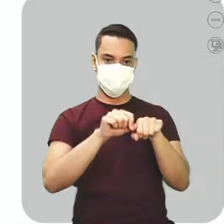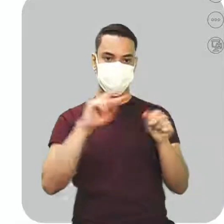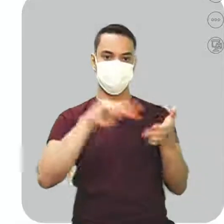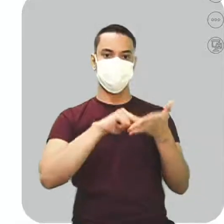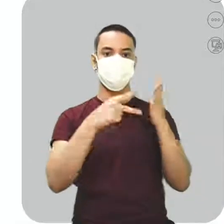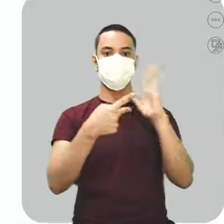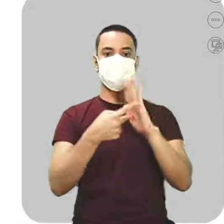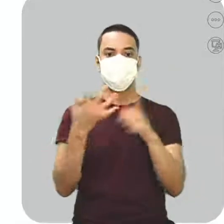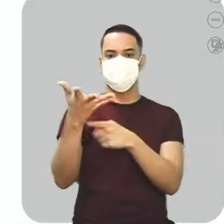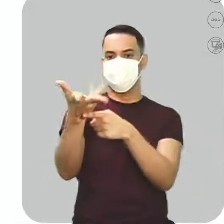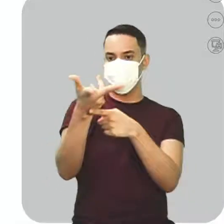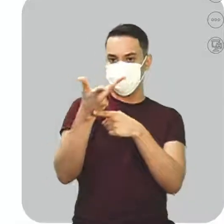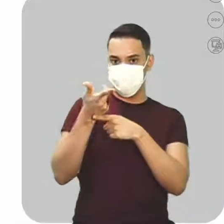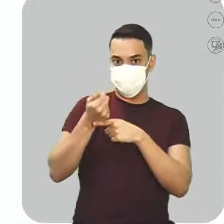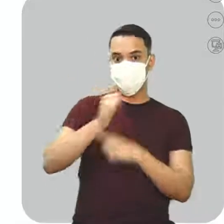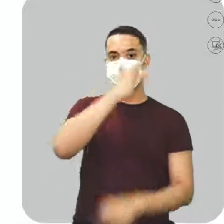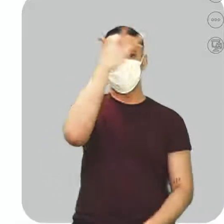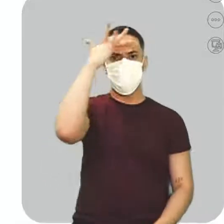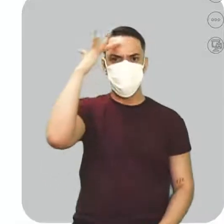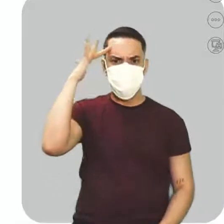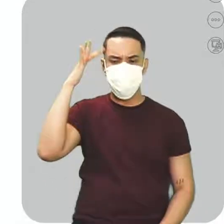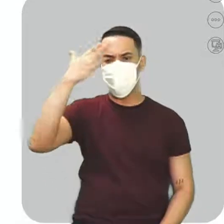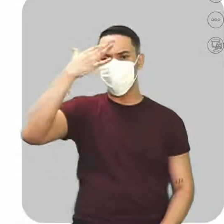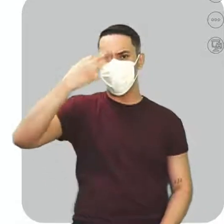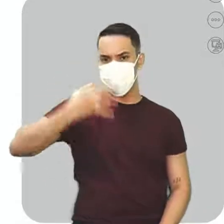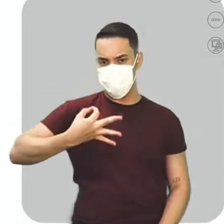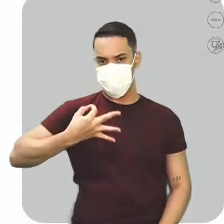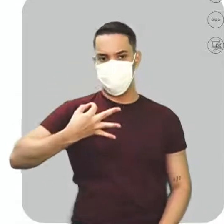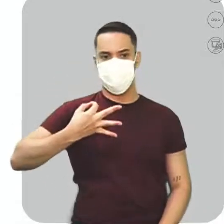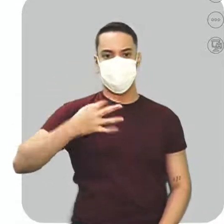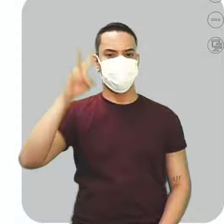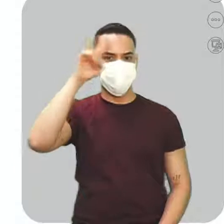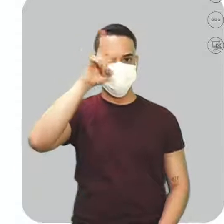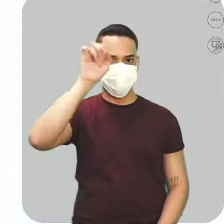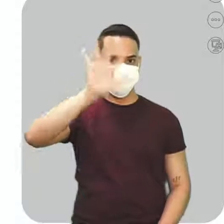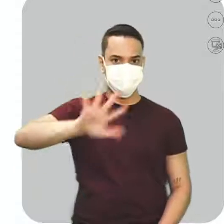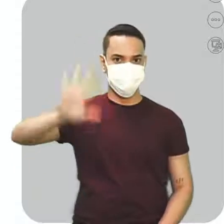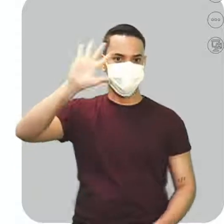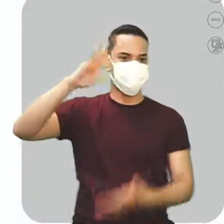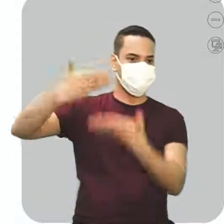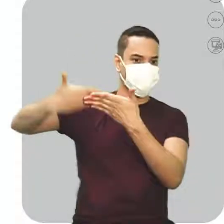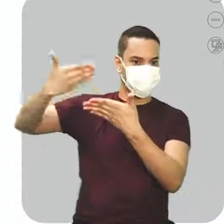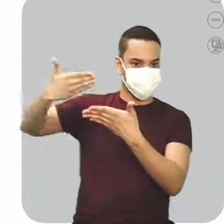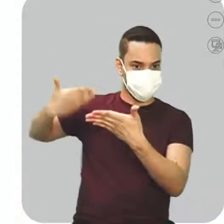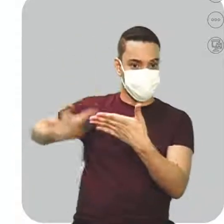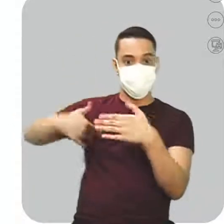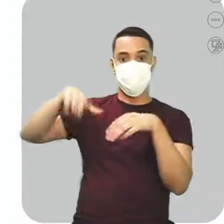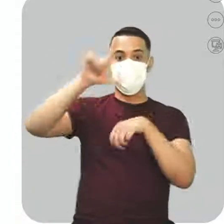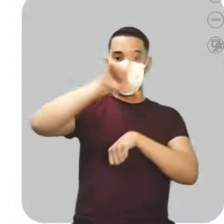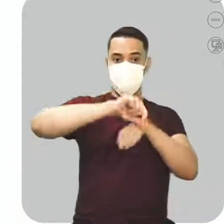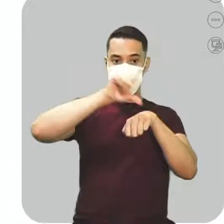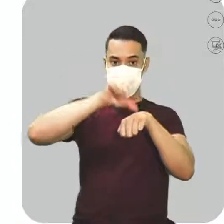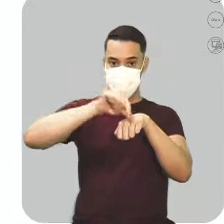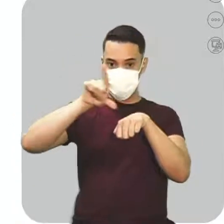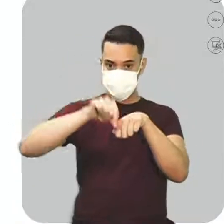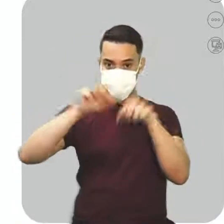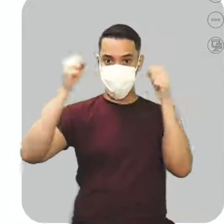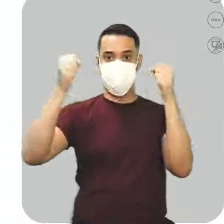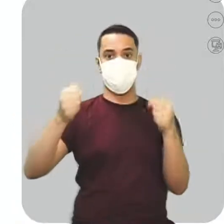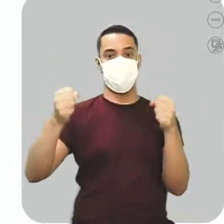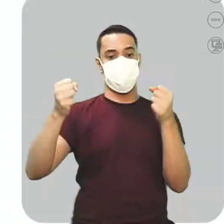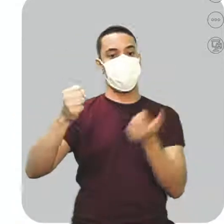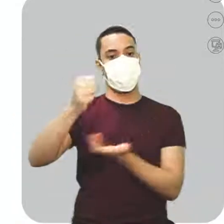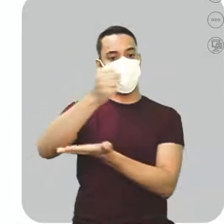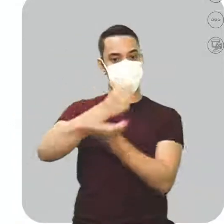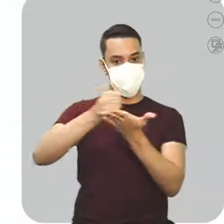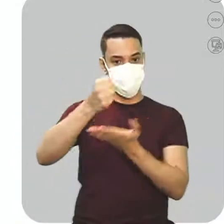se diz. Lembra lá da imagem anterior, tá bom? A argumentação, ela pode estar baseada